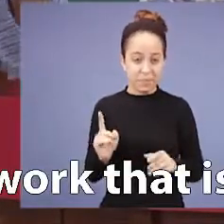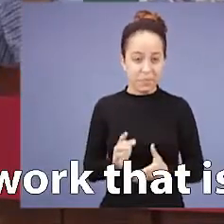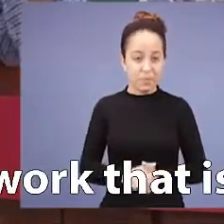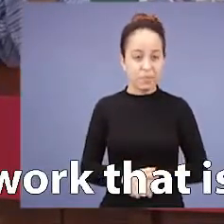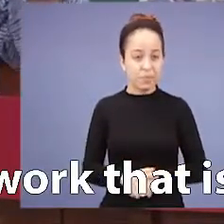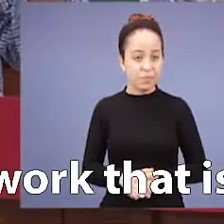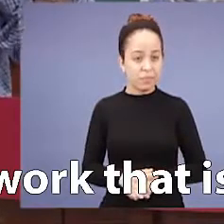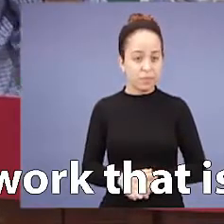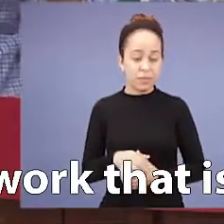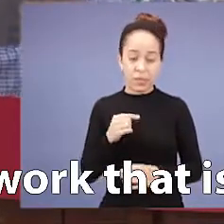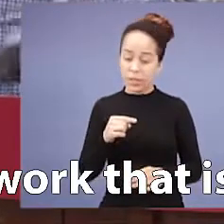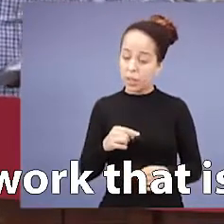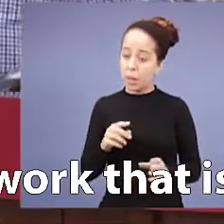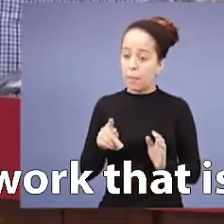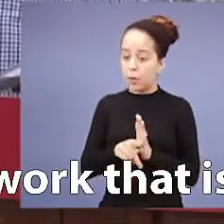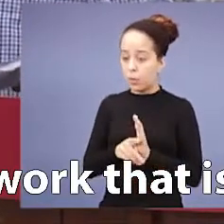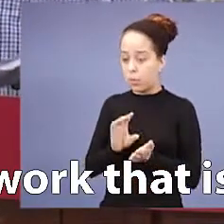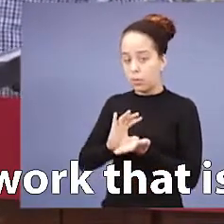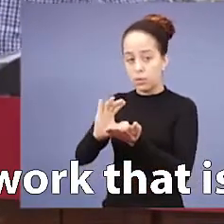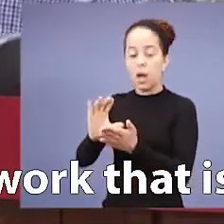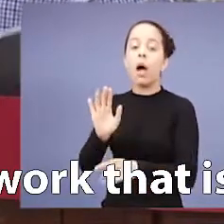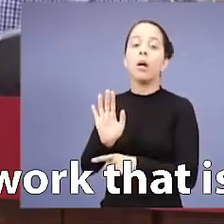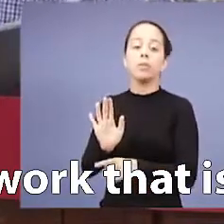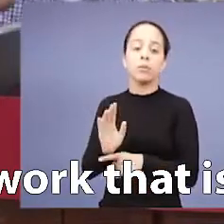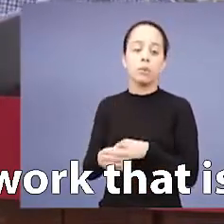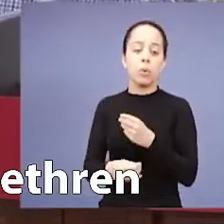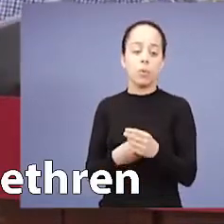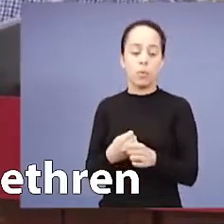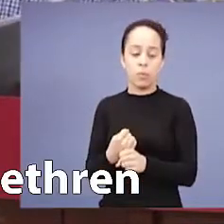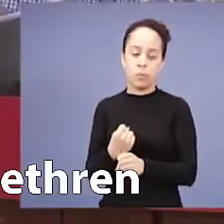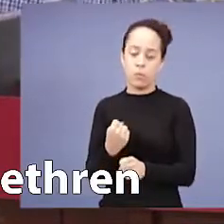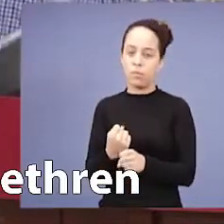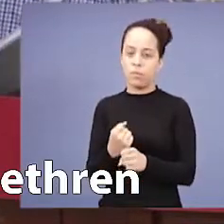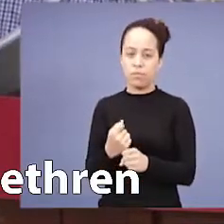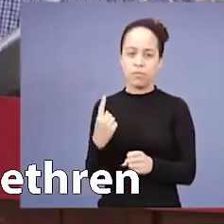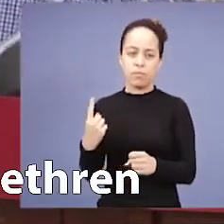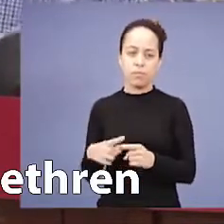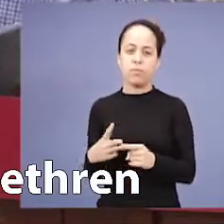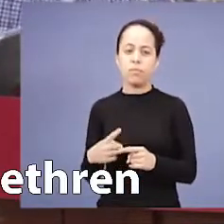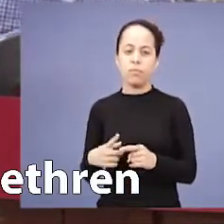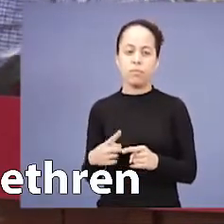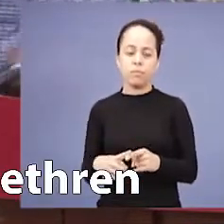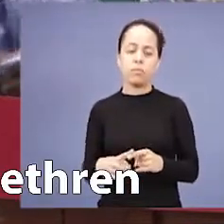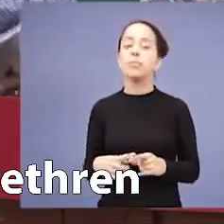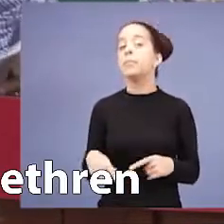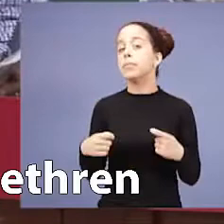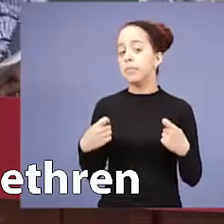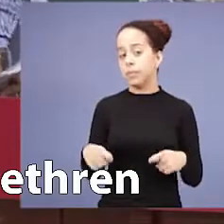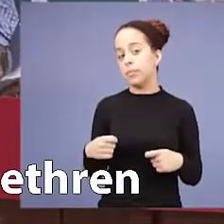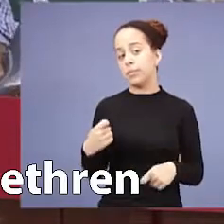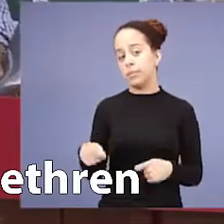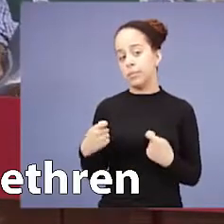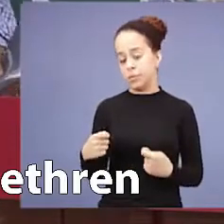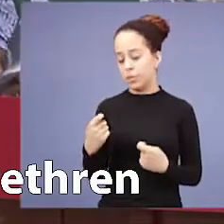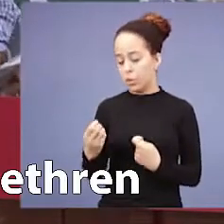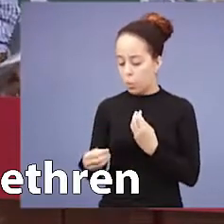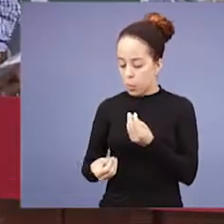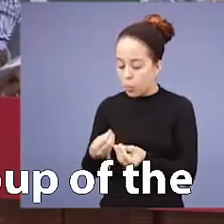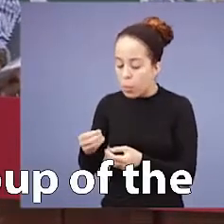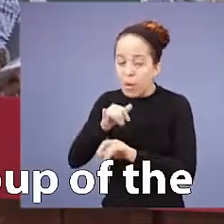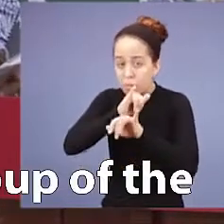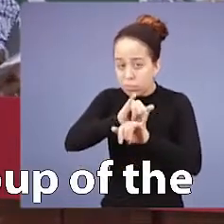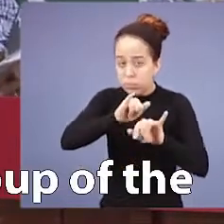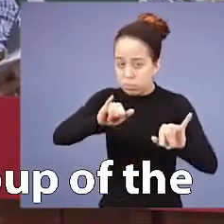acervo da obra porque a obra que não está fornecendo isso o trabalho dos nossos